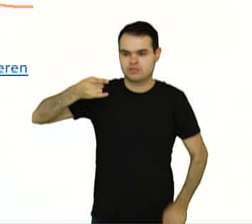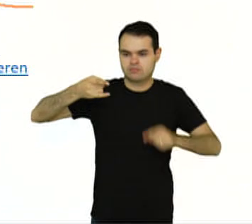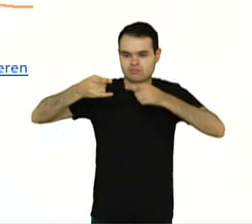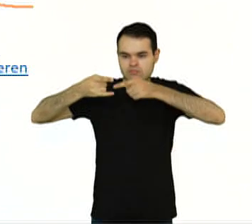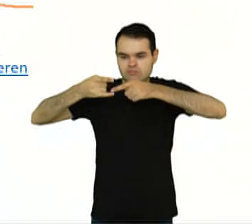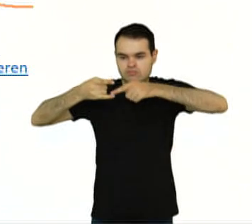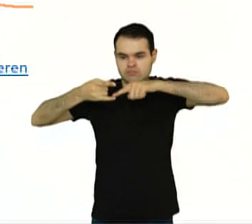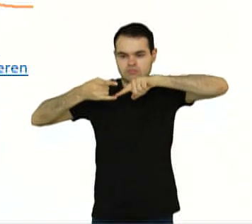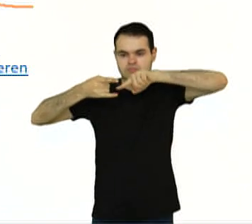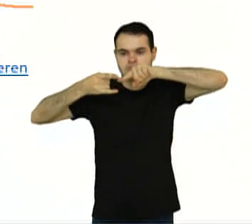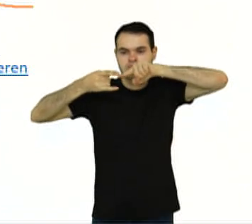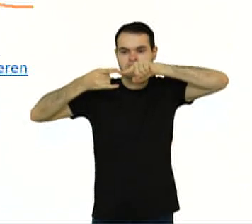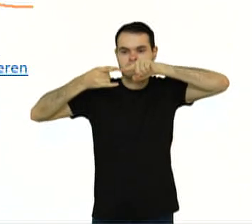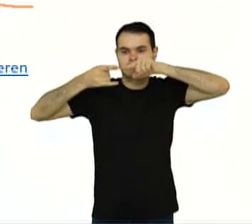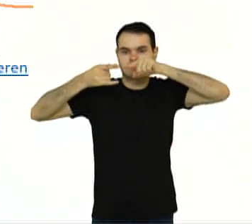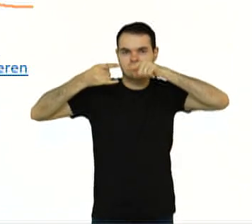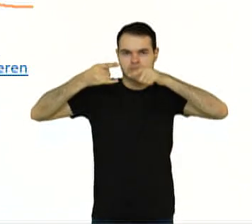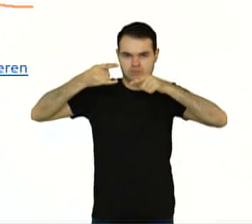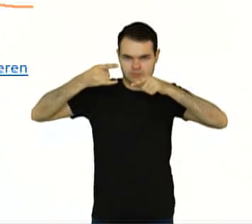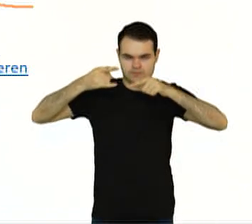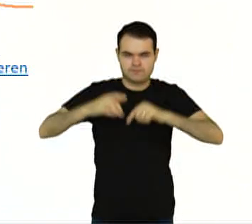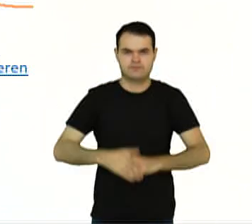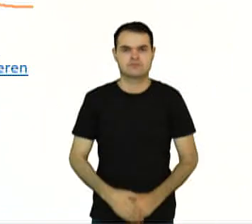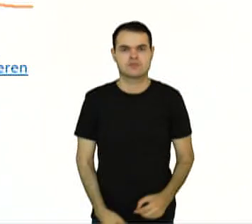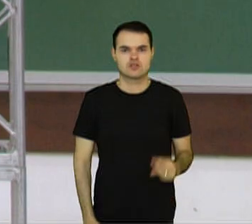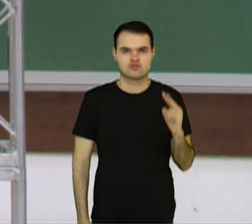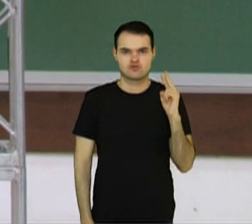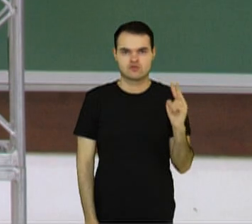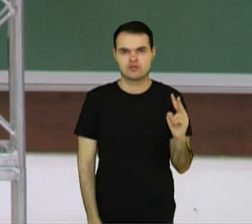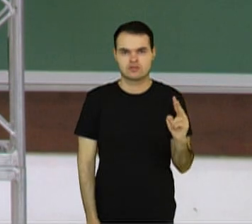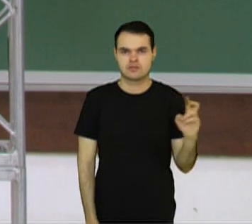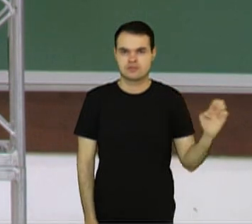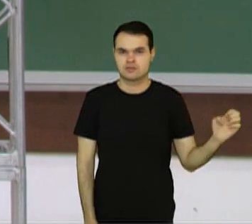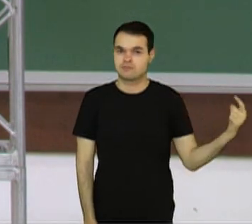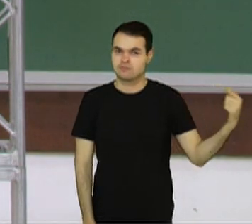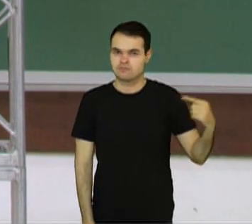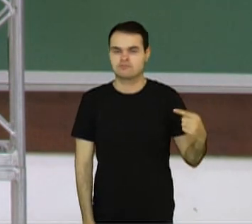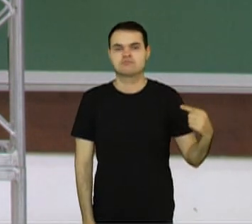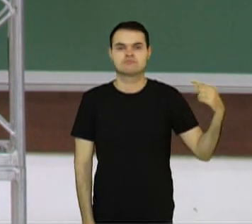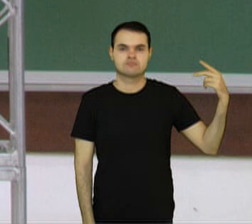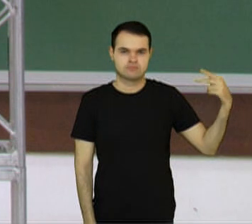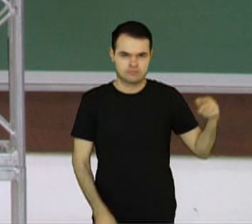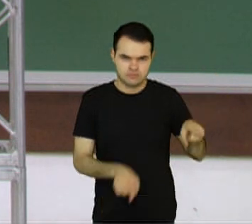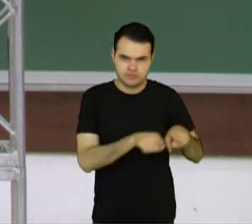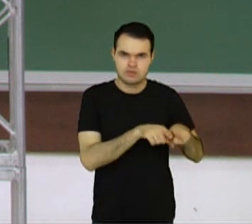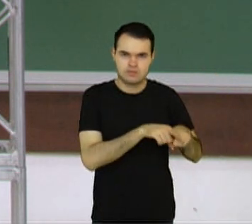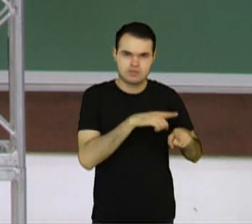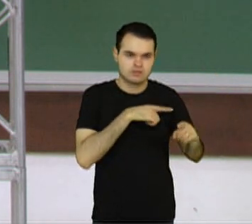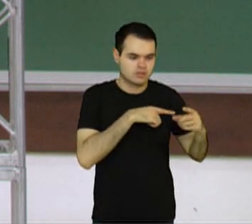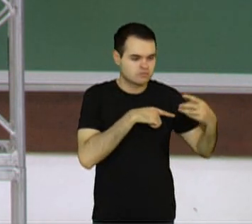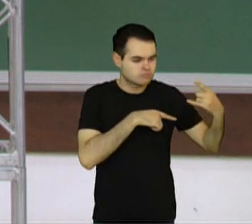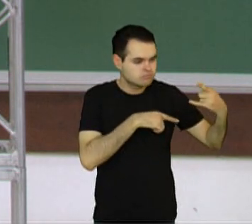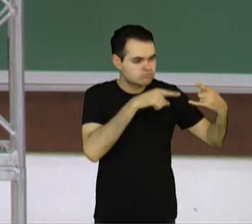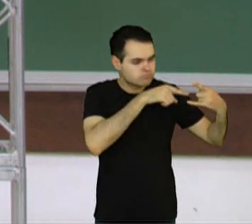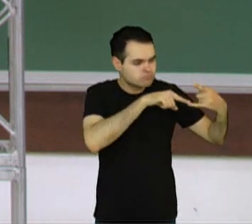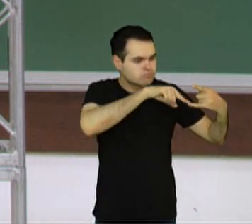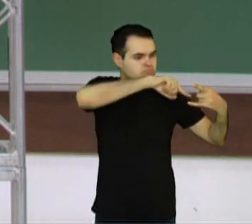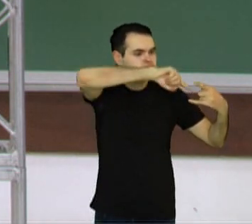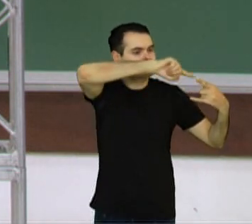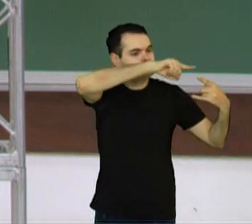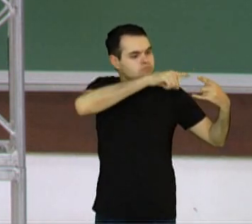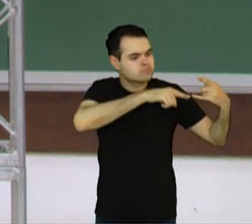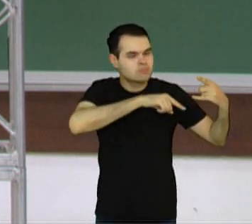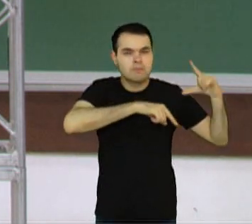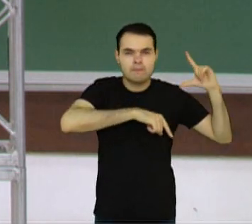alta. Comparando com a onda 2, que está avançando da esquerda para a direita, ela também tem uma amplitude, só